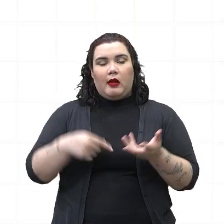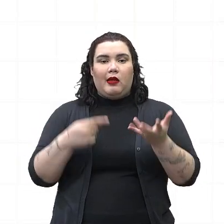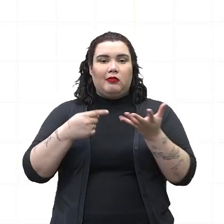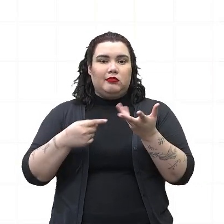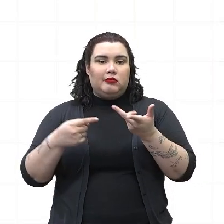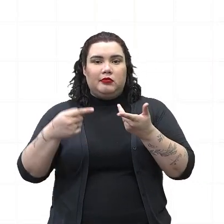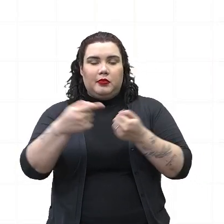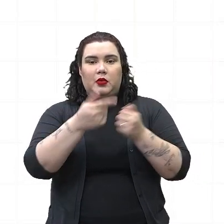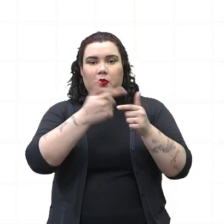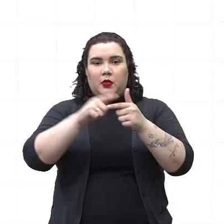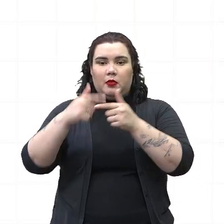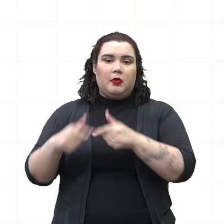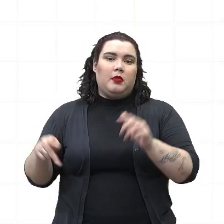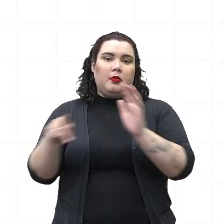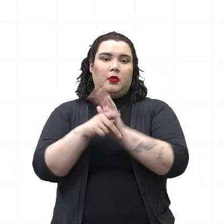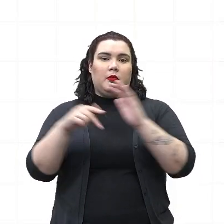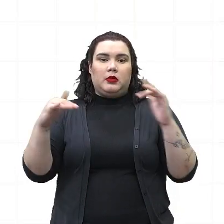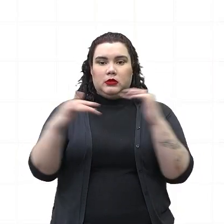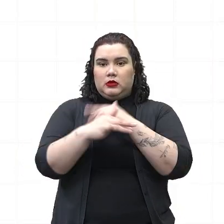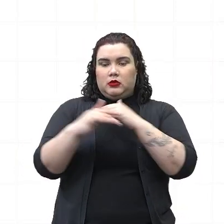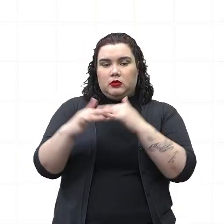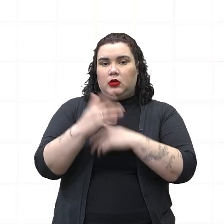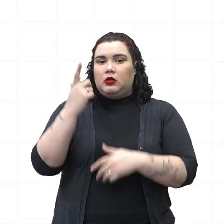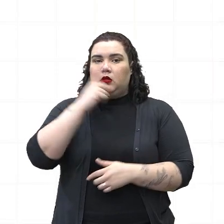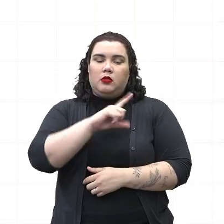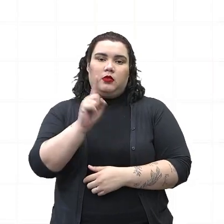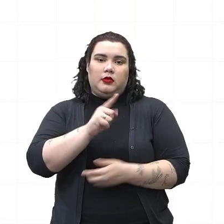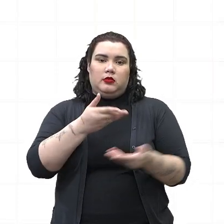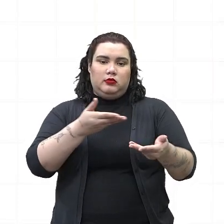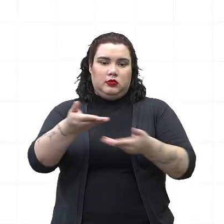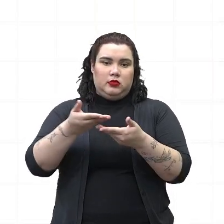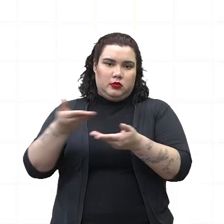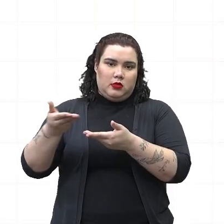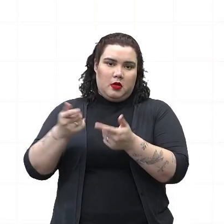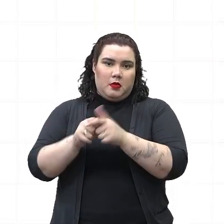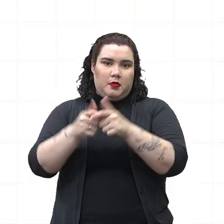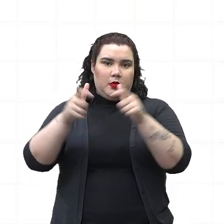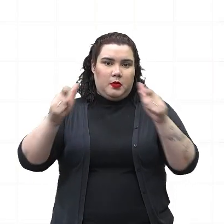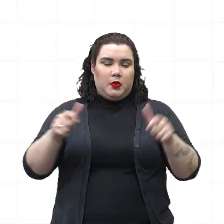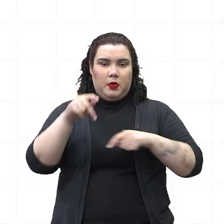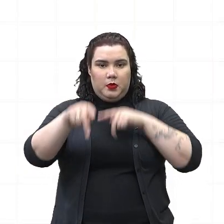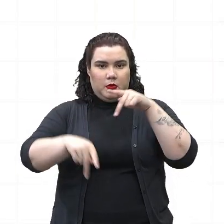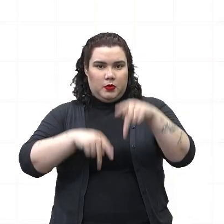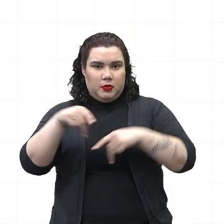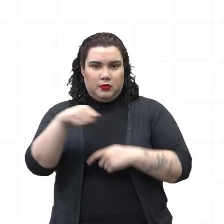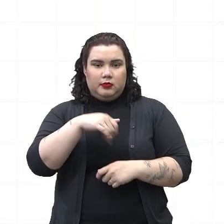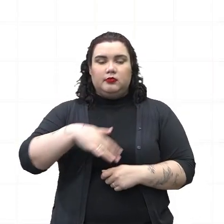sintoma de uma cidade que não está conseguindo atender, pelo menos aí, a maioria da sua população de